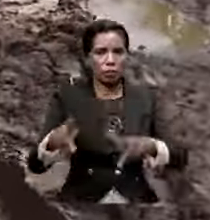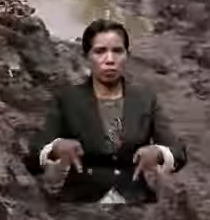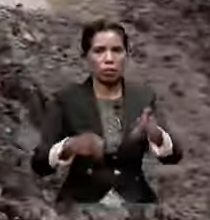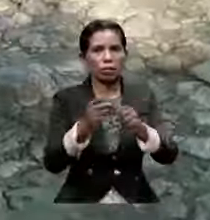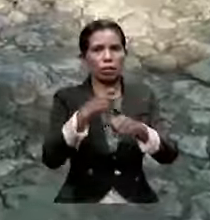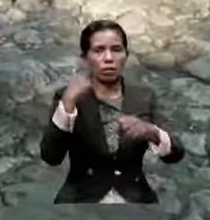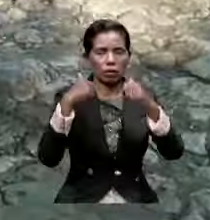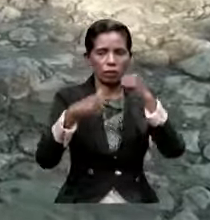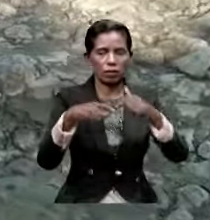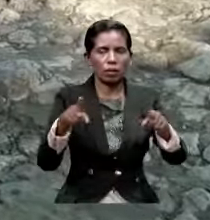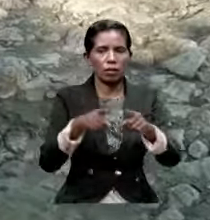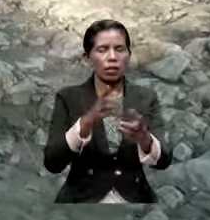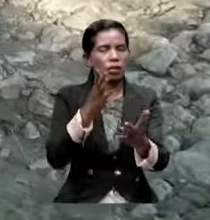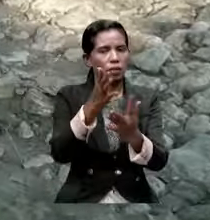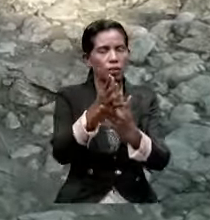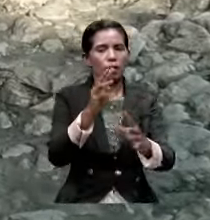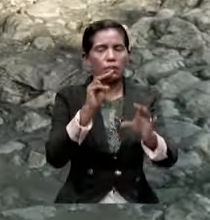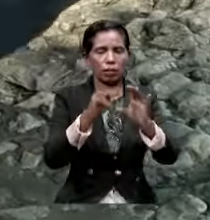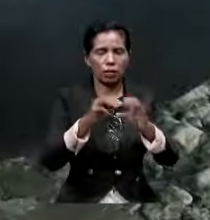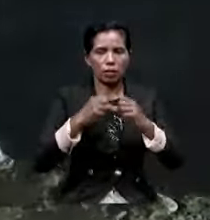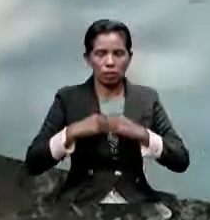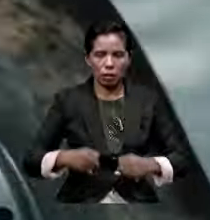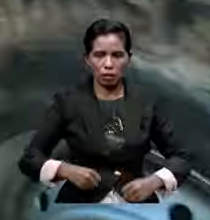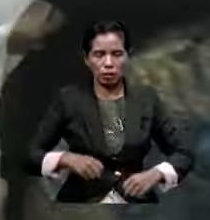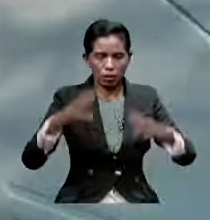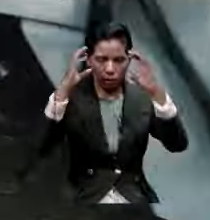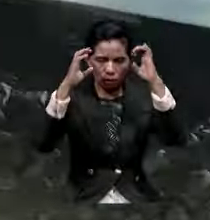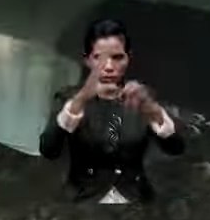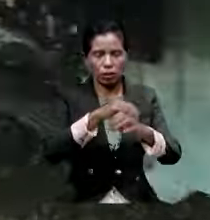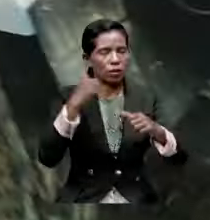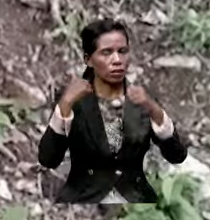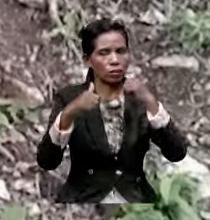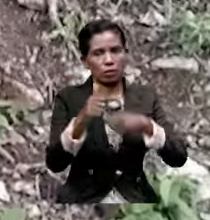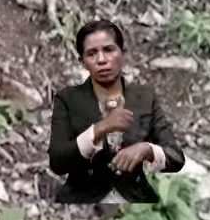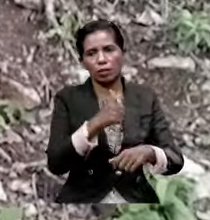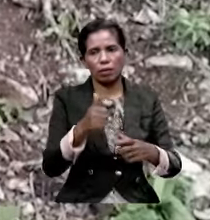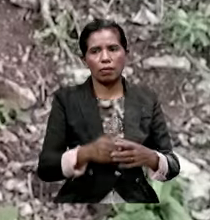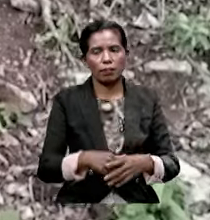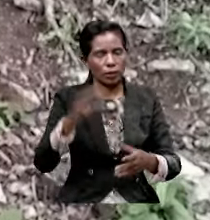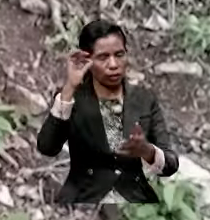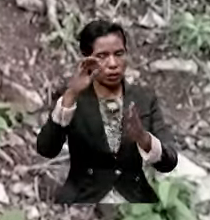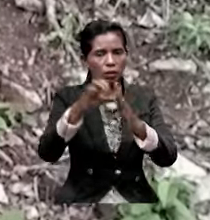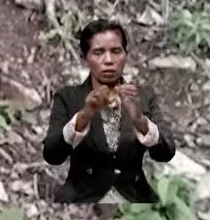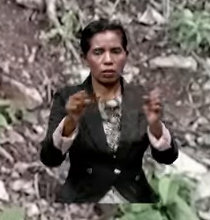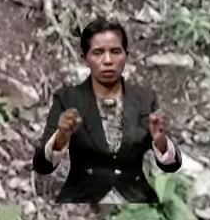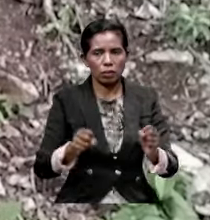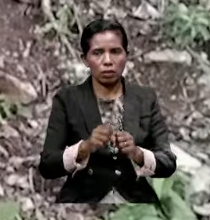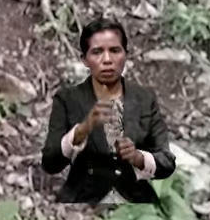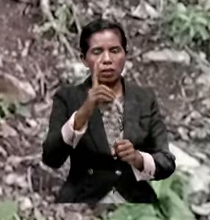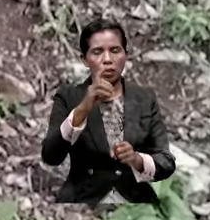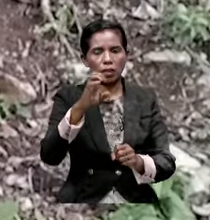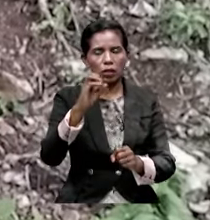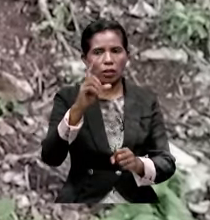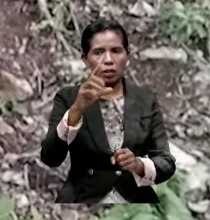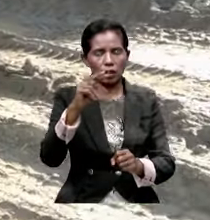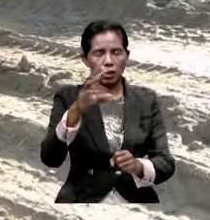atividade anessan acesso ba mercado saúde educação no atividade esse recelo. Secretário Suku Babulu de Olindo Mascarinhas